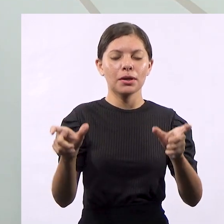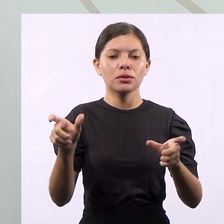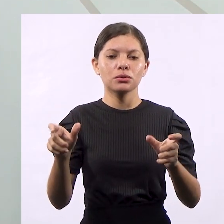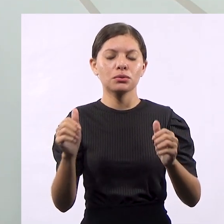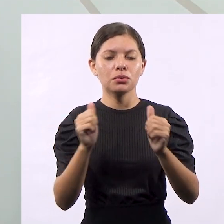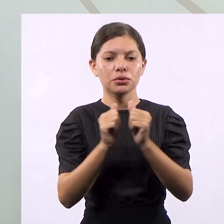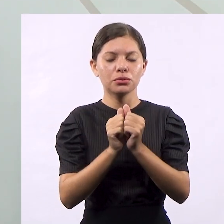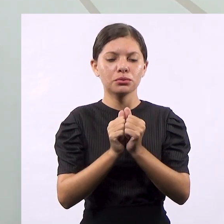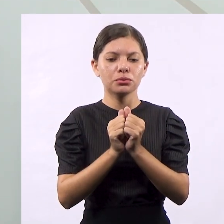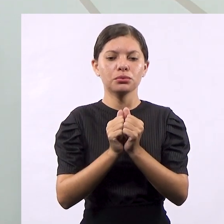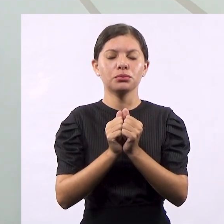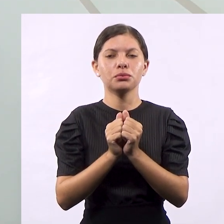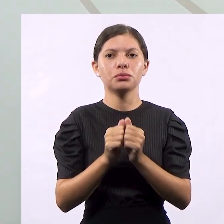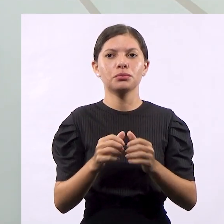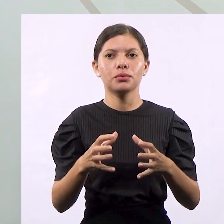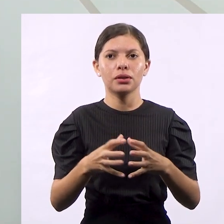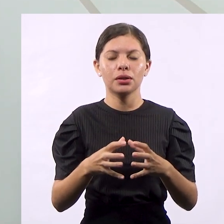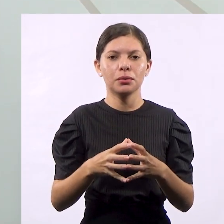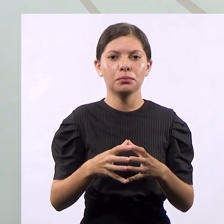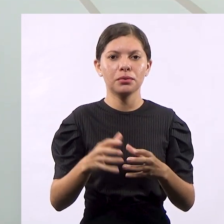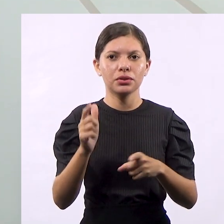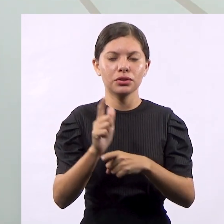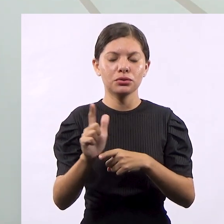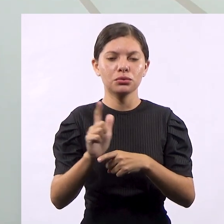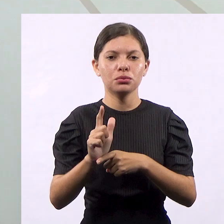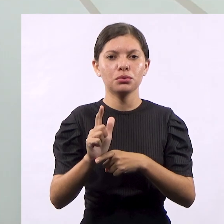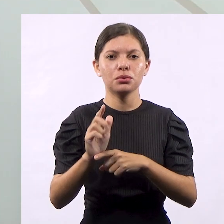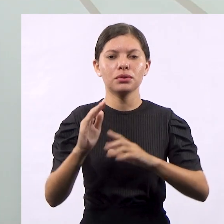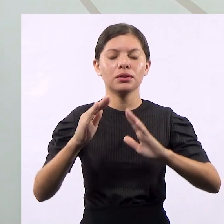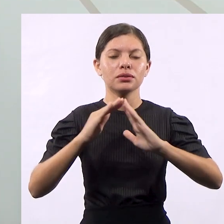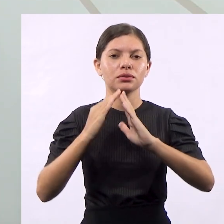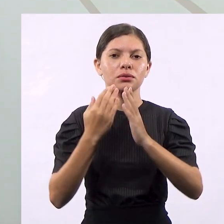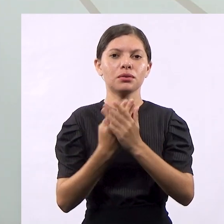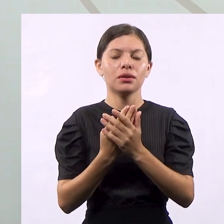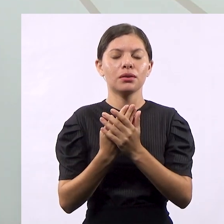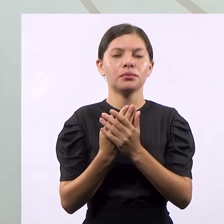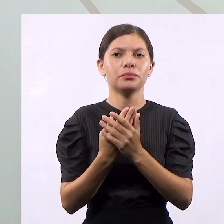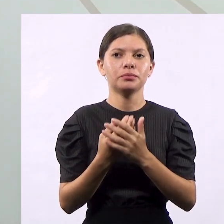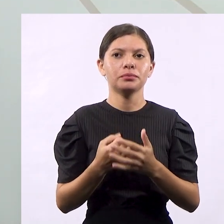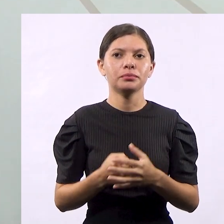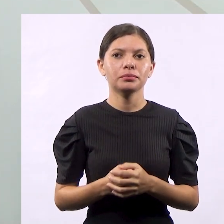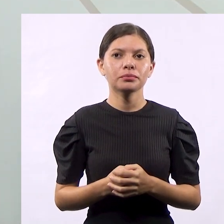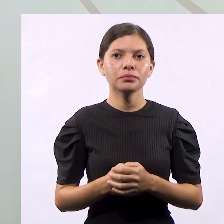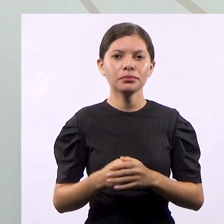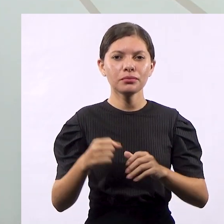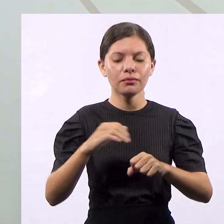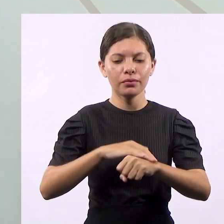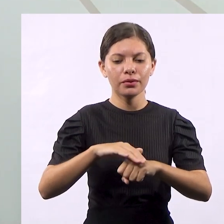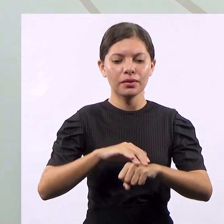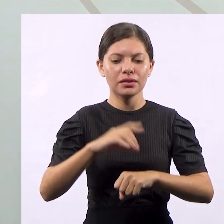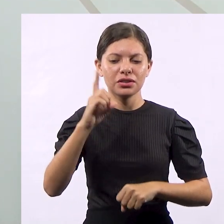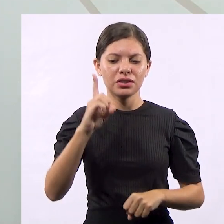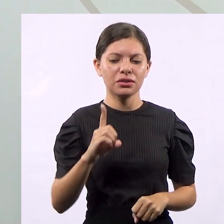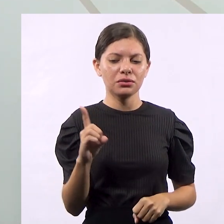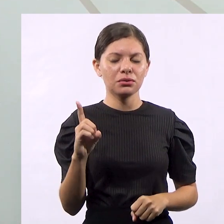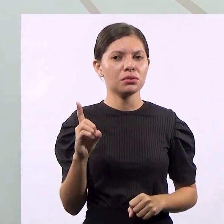equipe gestora da escola, que vocês nem sempre estarão somente conversando com o diretor da escola,